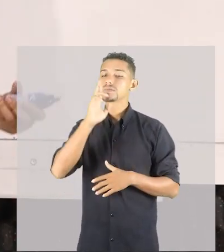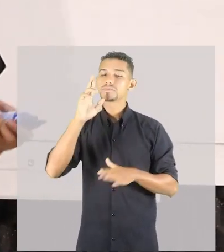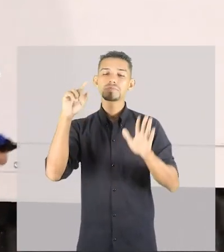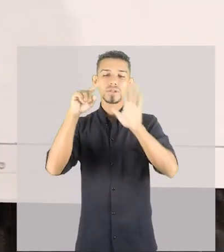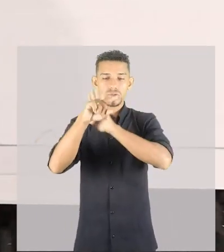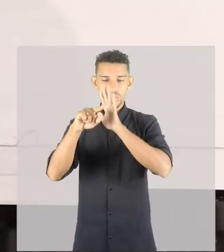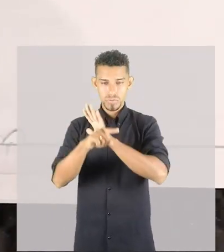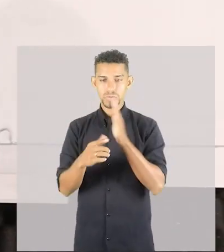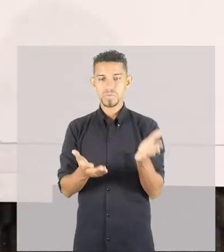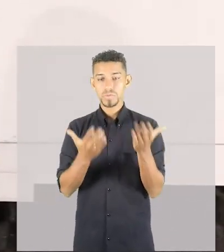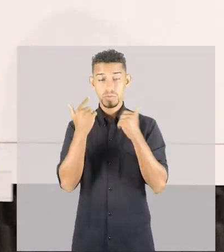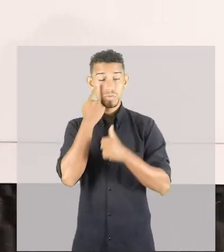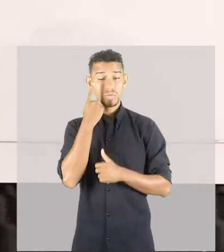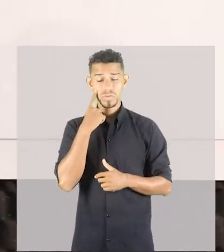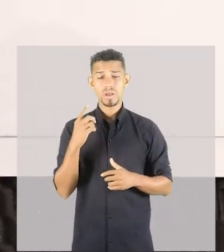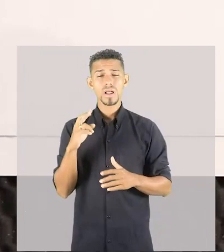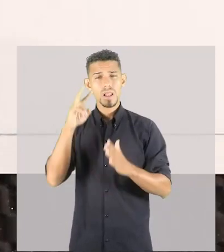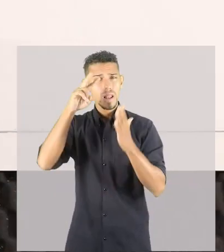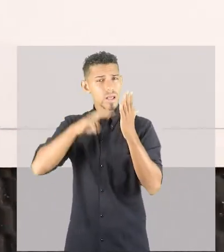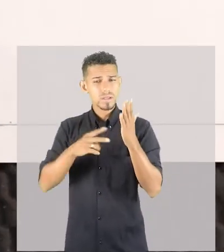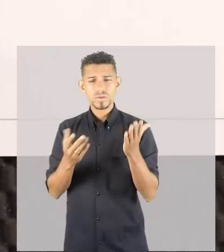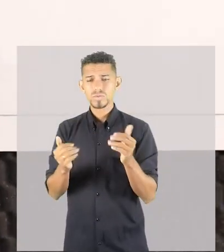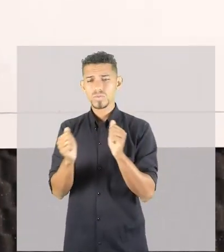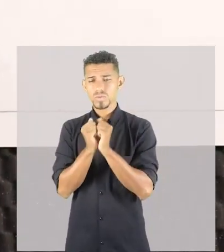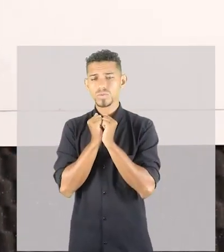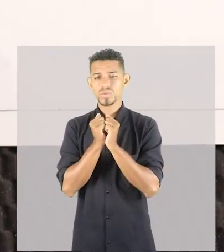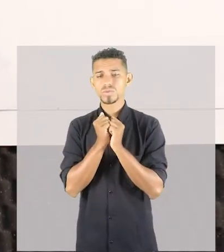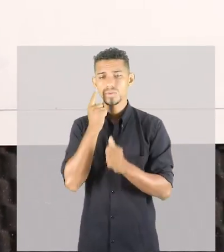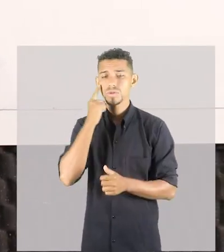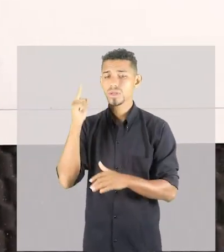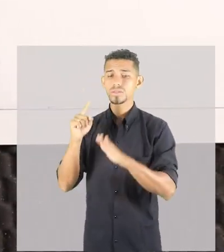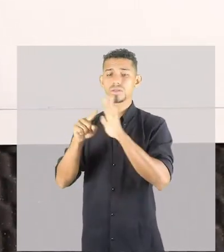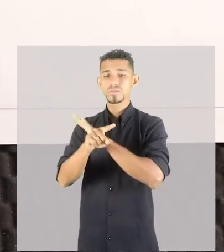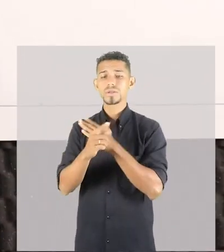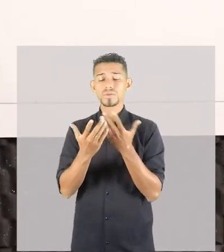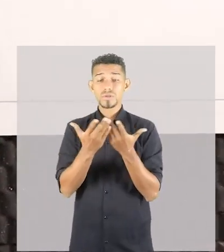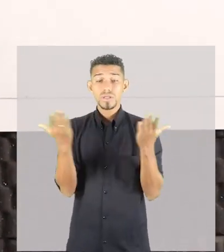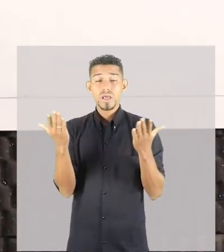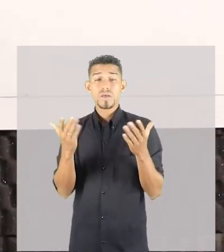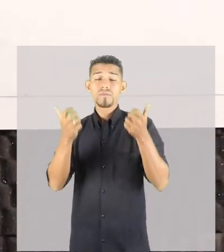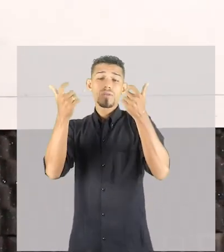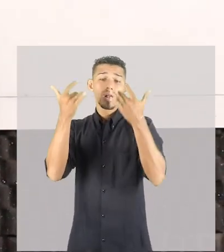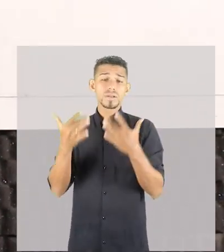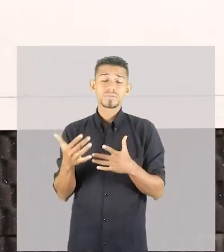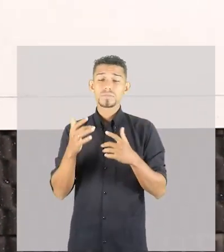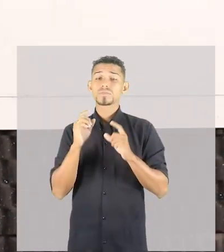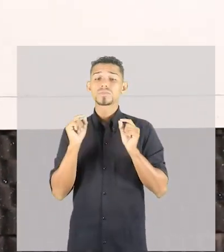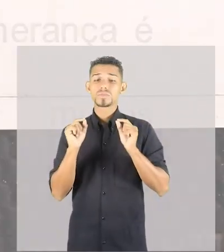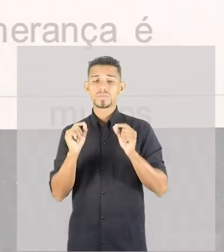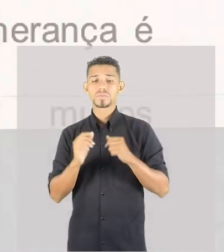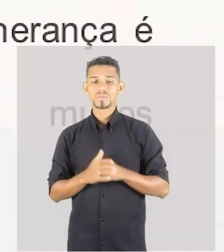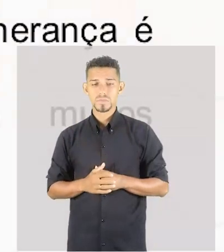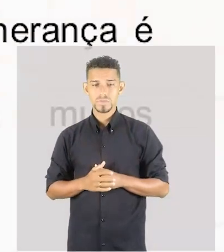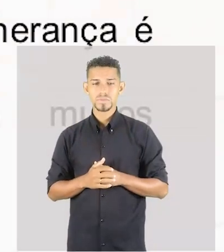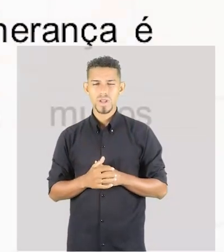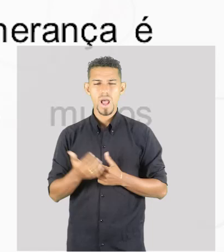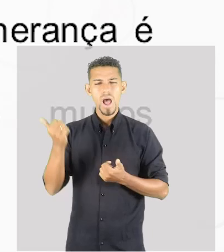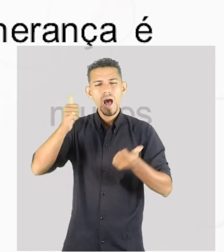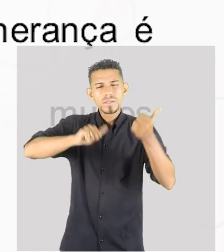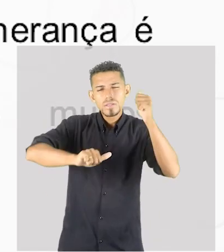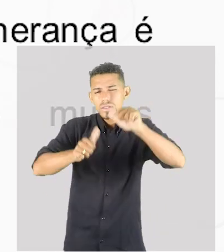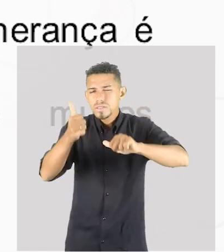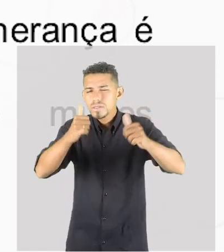nossas questões. Lê aqui comigo, tá? Essa questão que fala o seguinte: analise